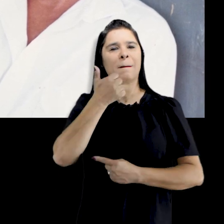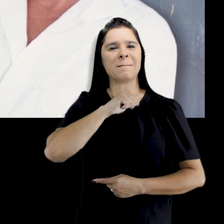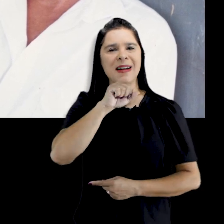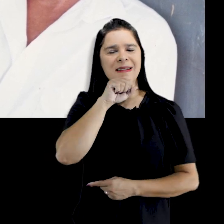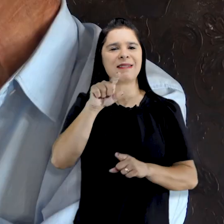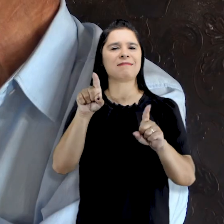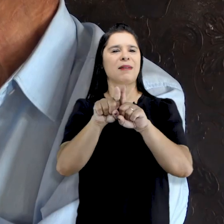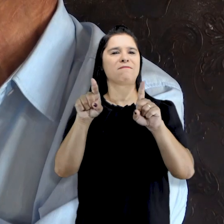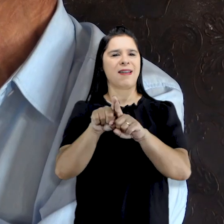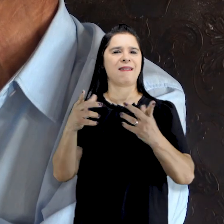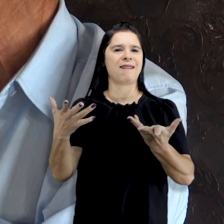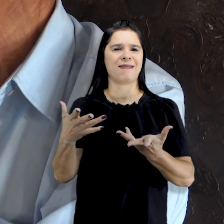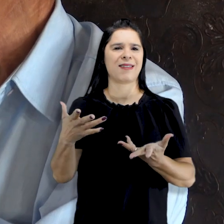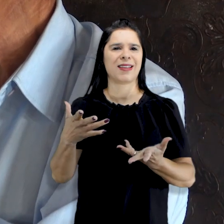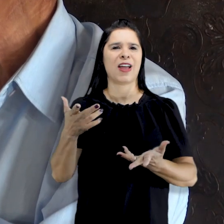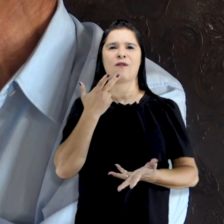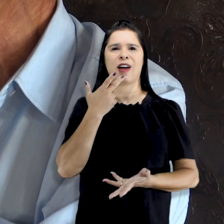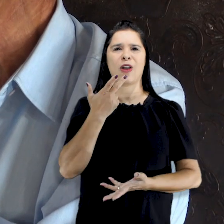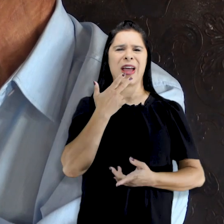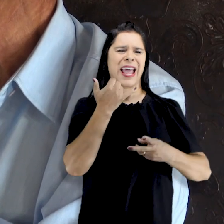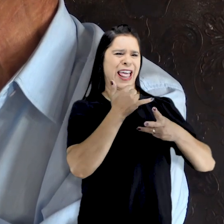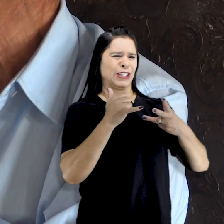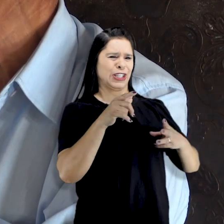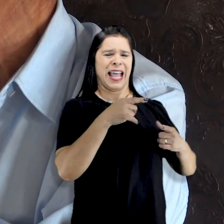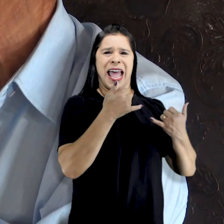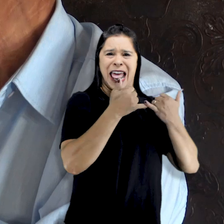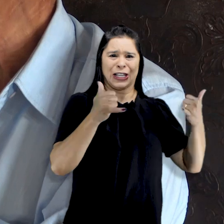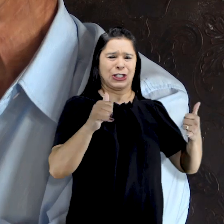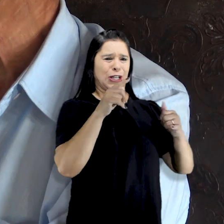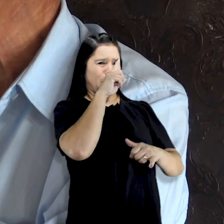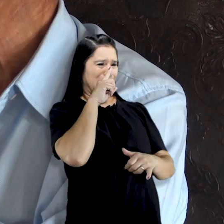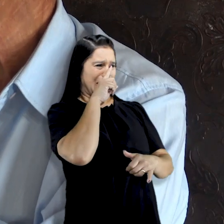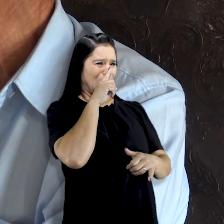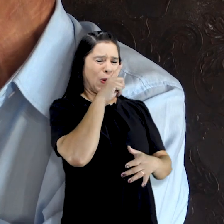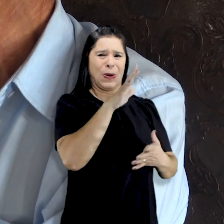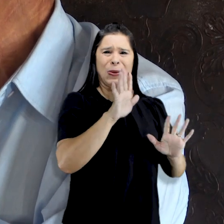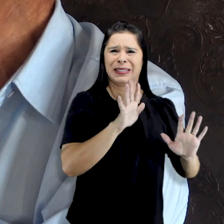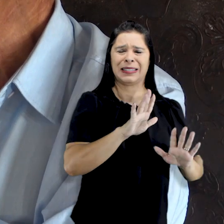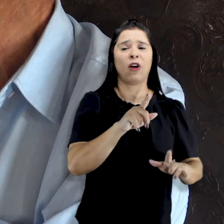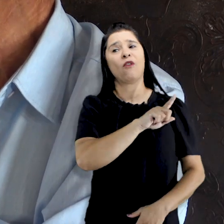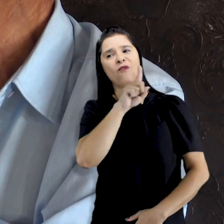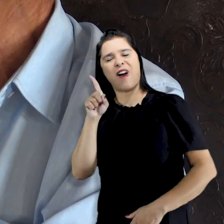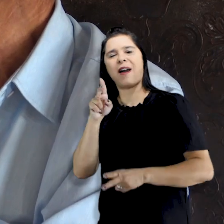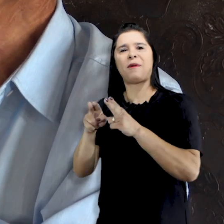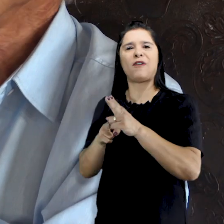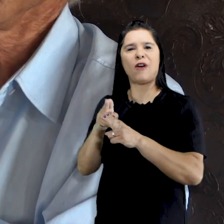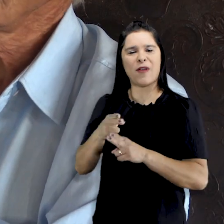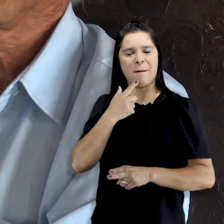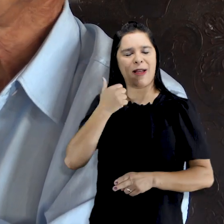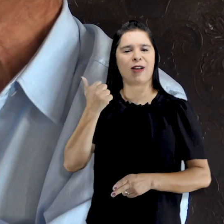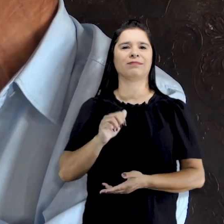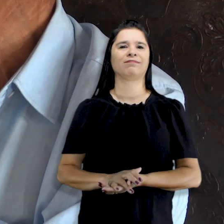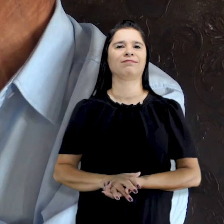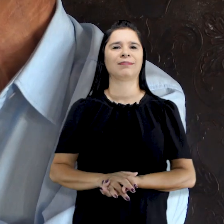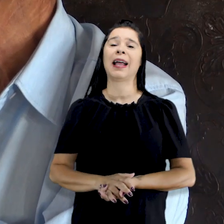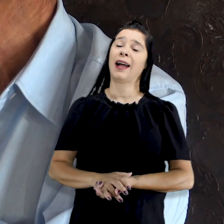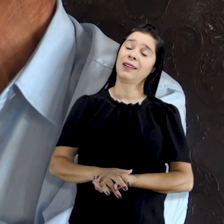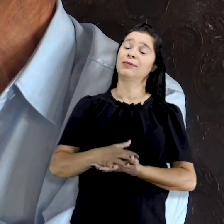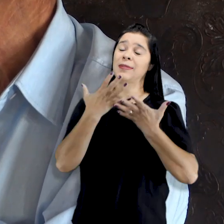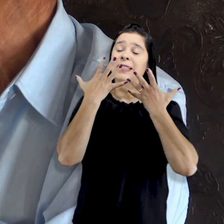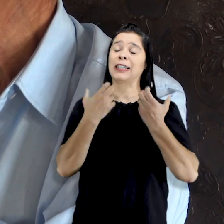não, energia, muito perigoso, você vai pra rede. E acabou, eu dispensei